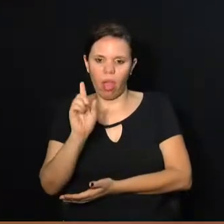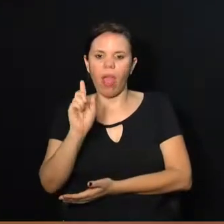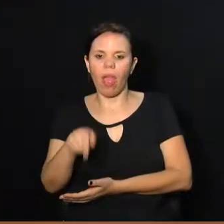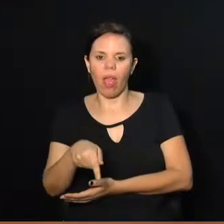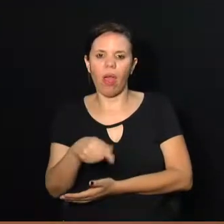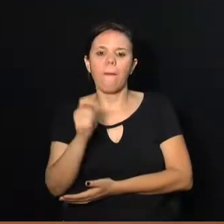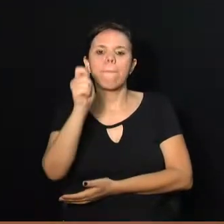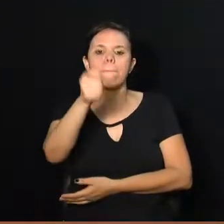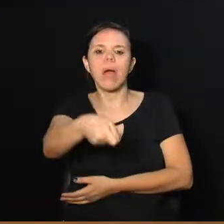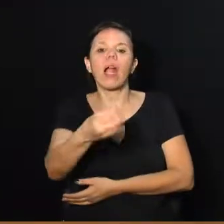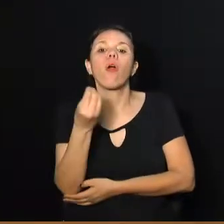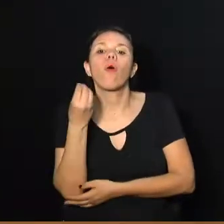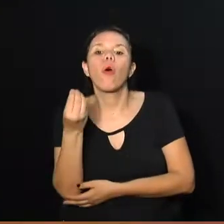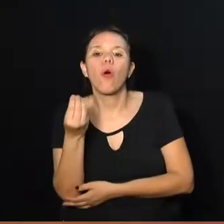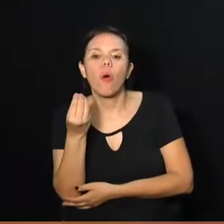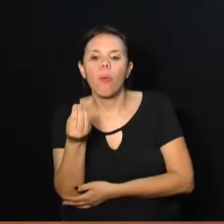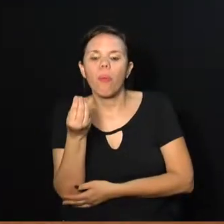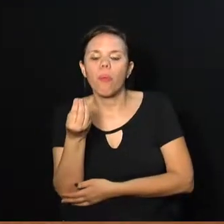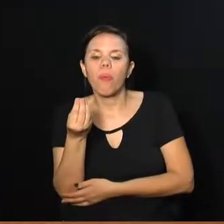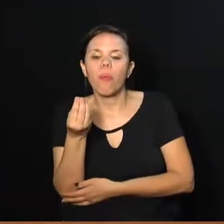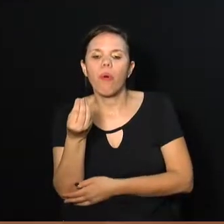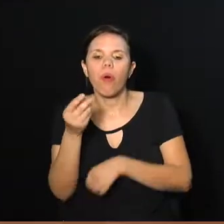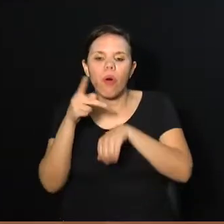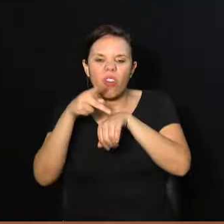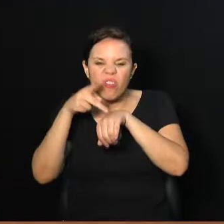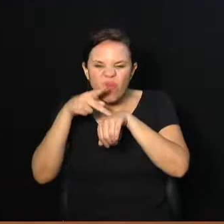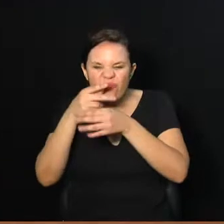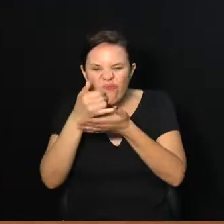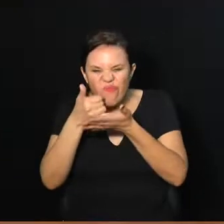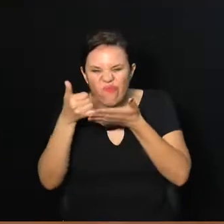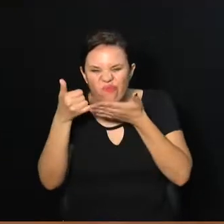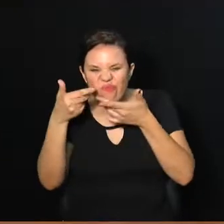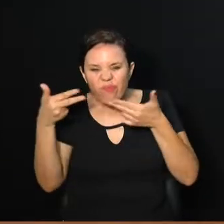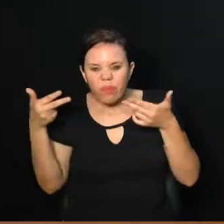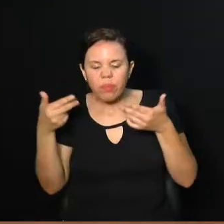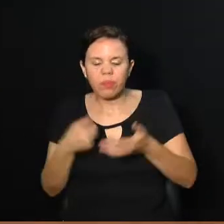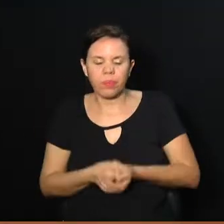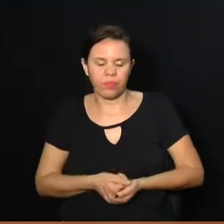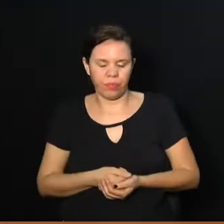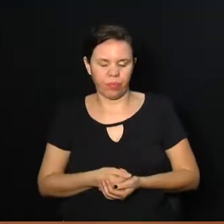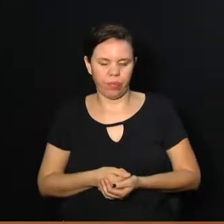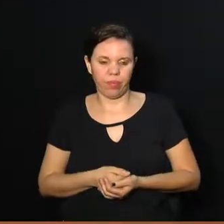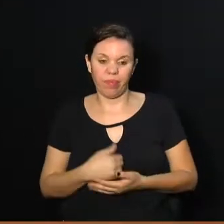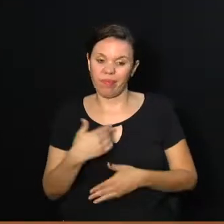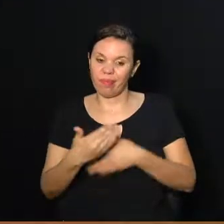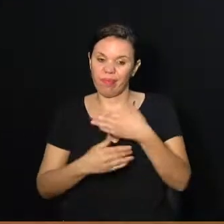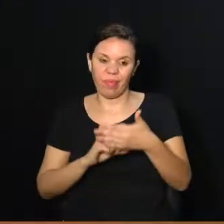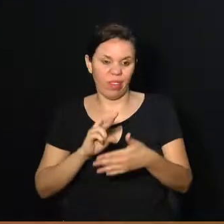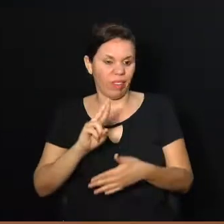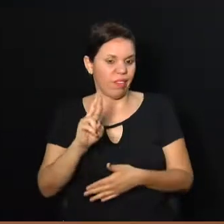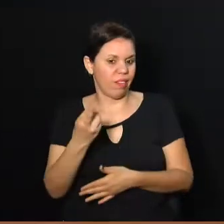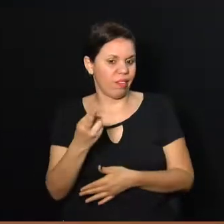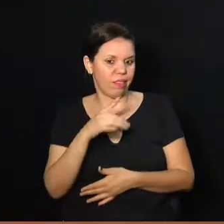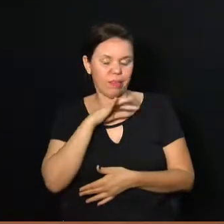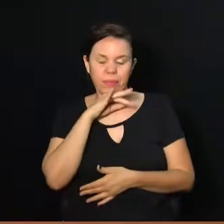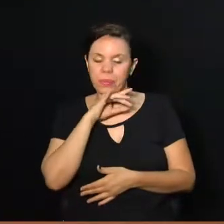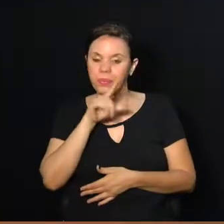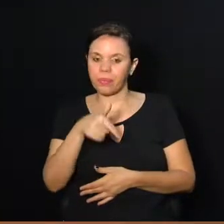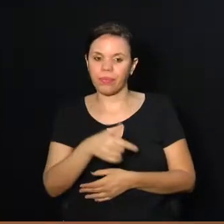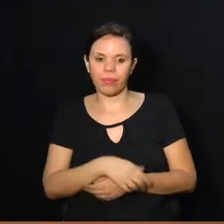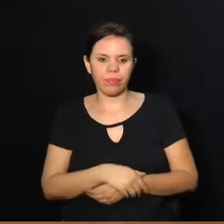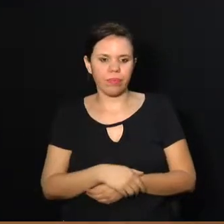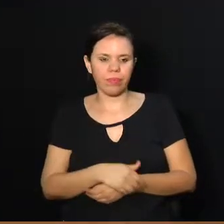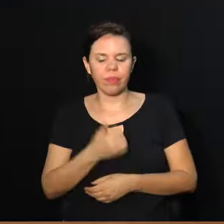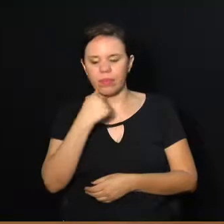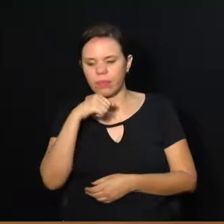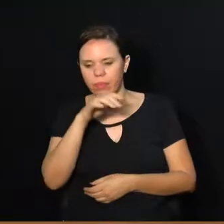um papel de cocaína, uma pedra de crack. E as consequências são terríveis. Né? Então essas